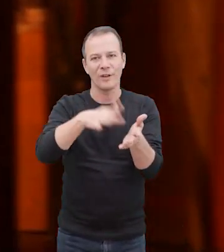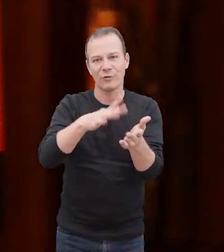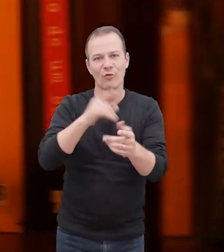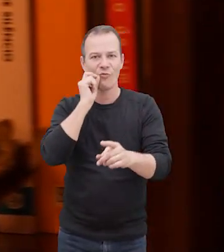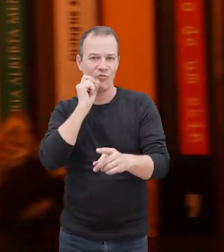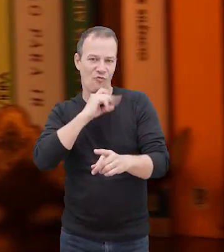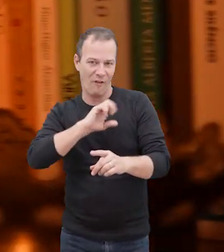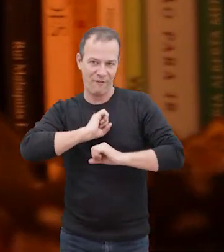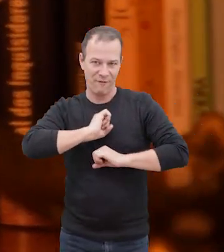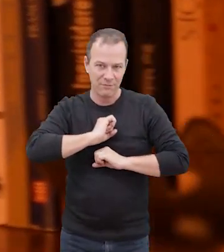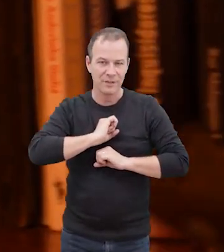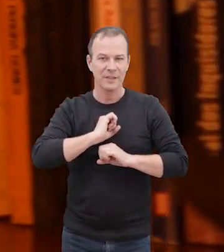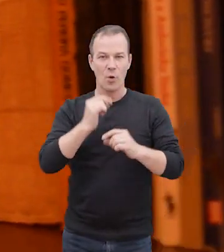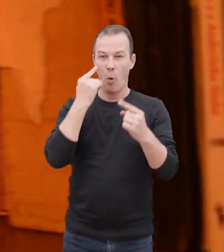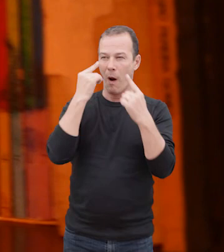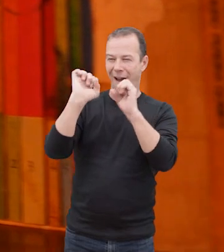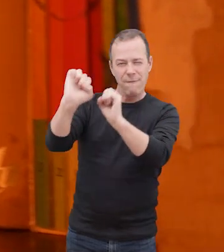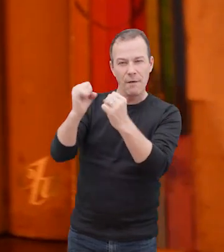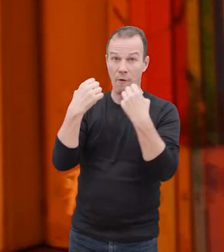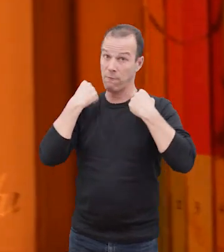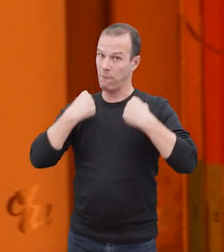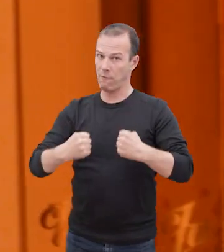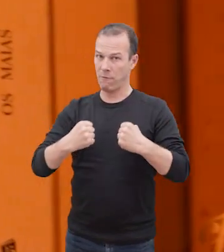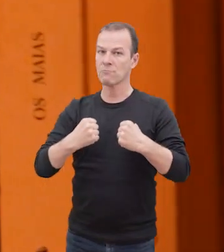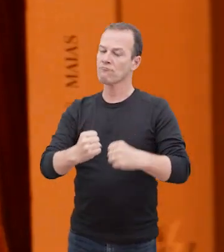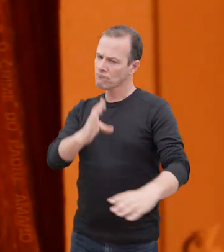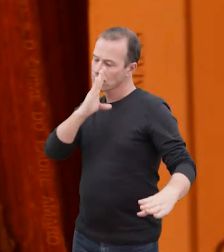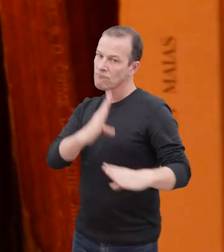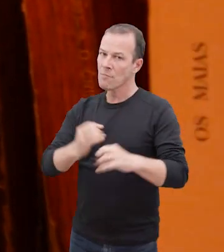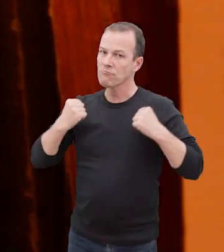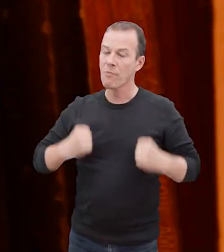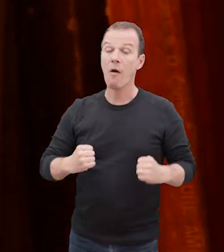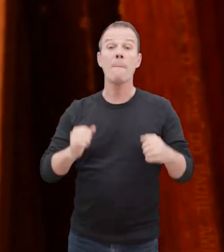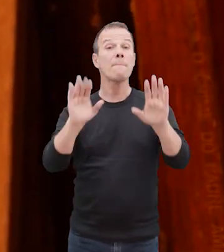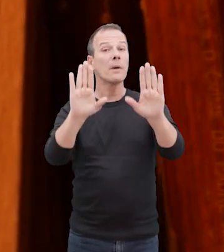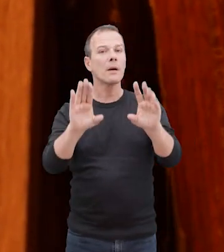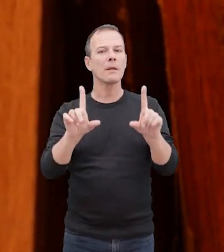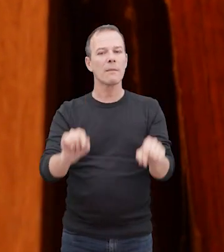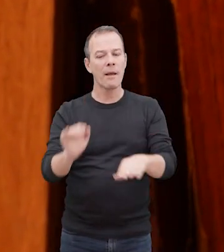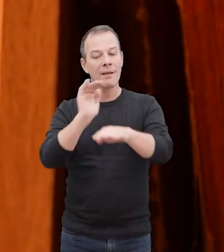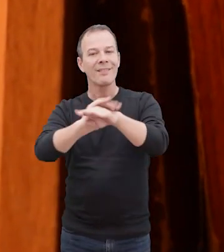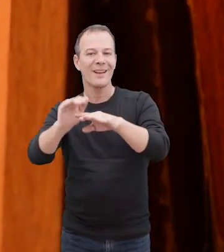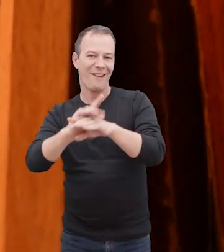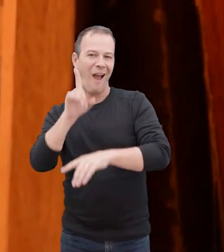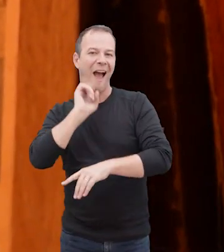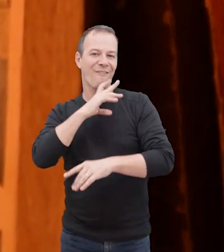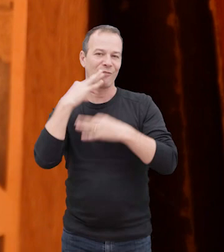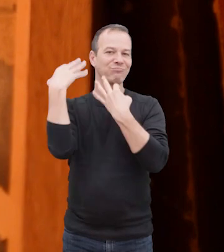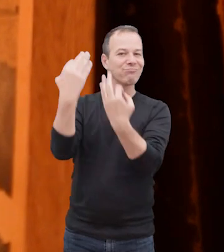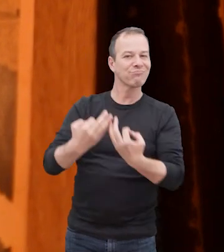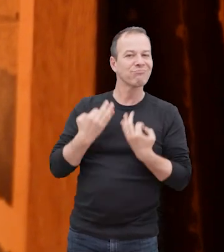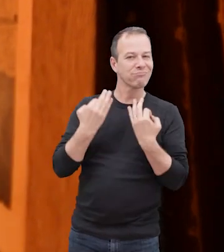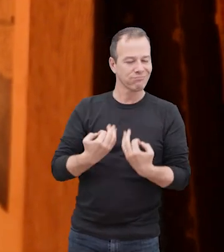avô, do seu olhar firme, rígido, mas também da ternura e do amor da minha avó,